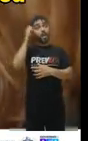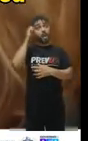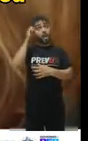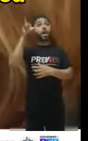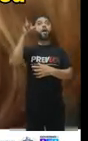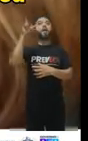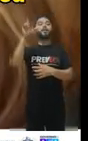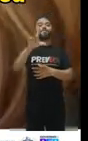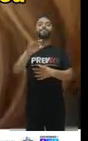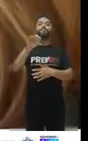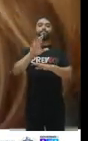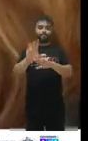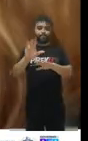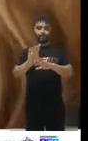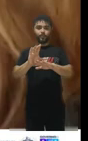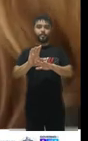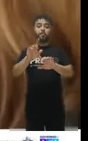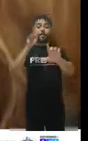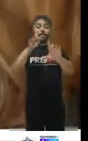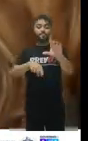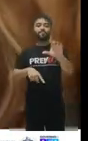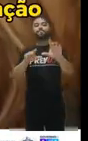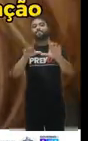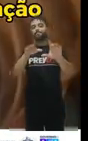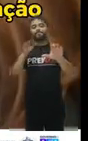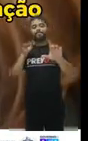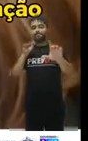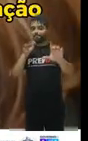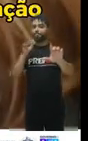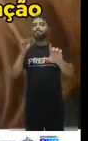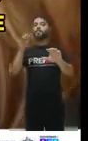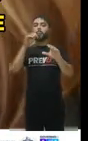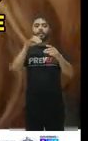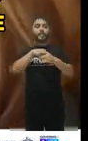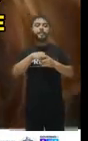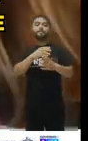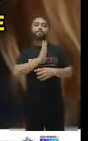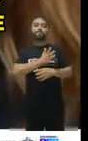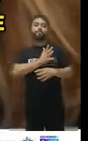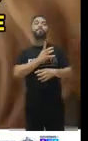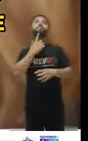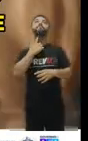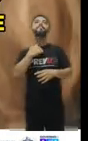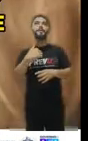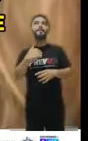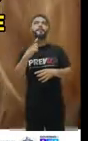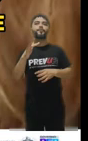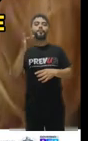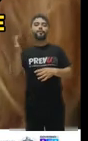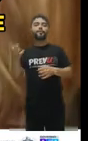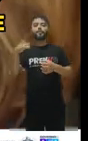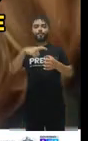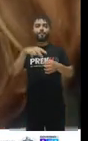eu iria fazer. E eu escolhi letras. E eu coloquei no meu coração que eu iria voltar como professora